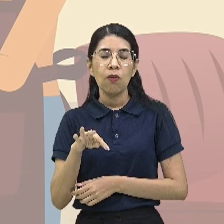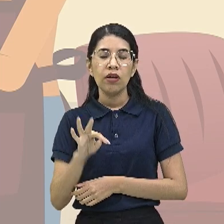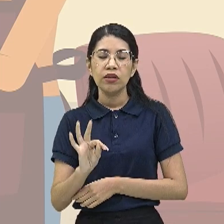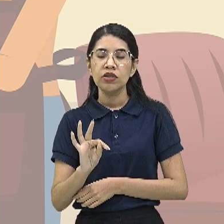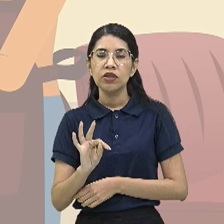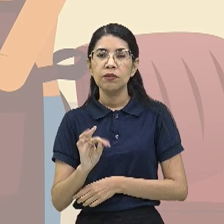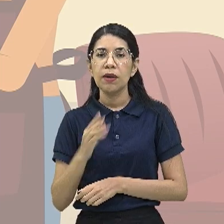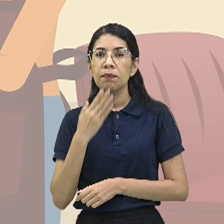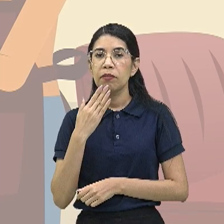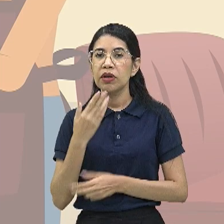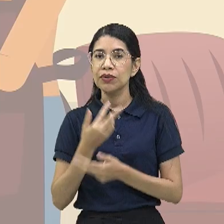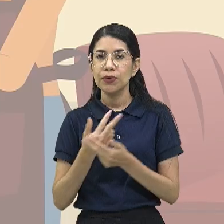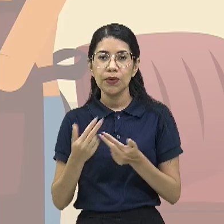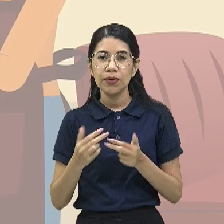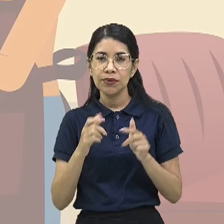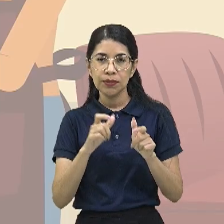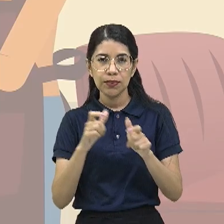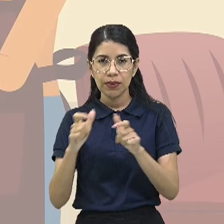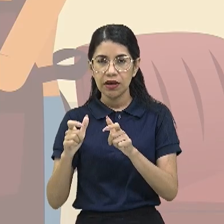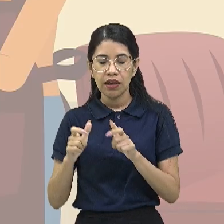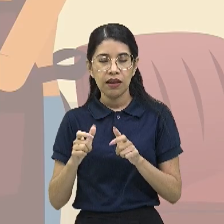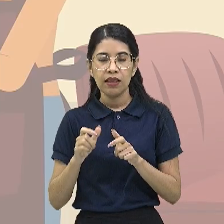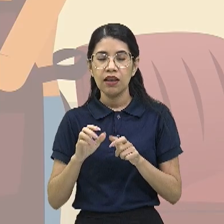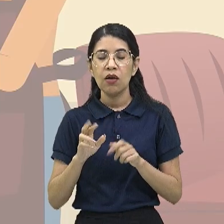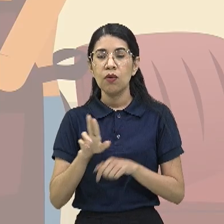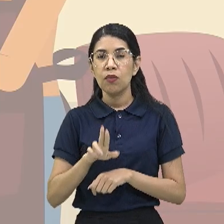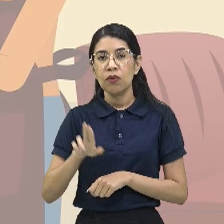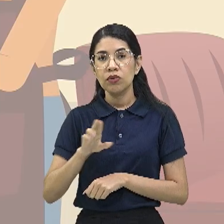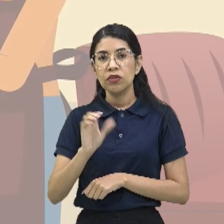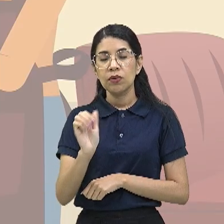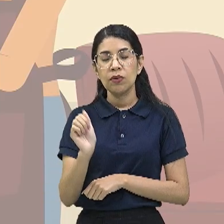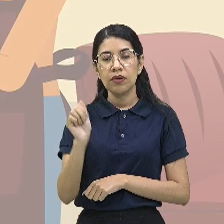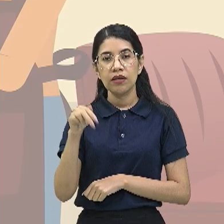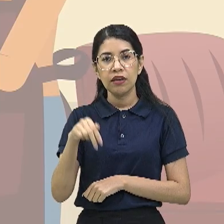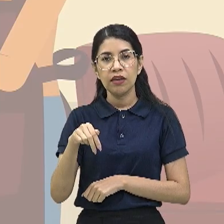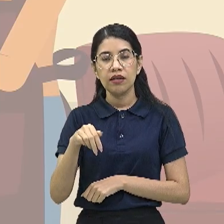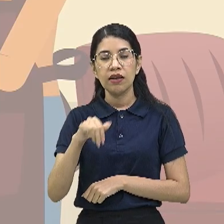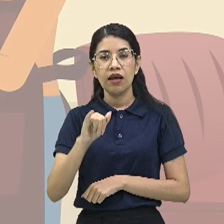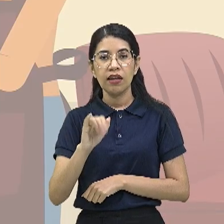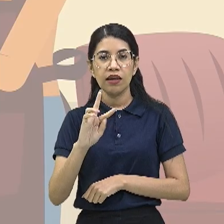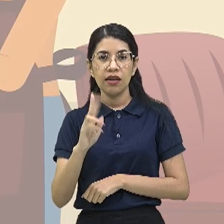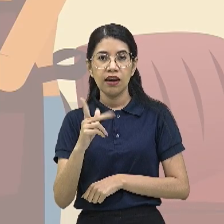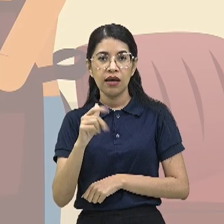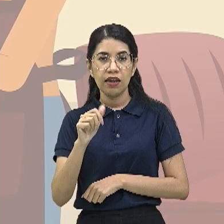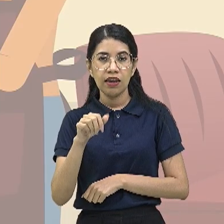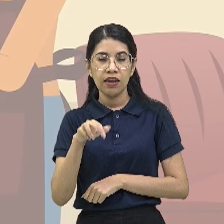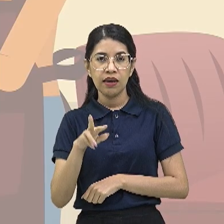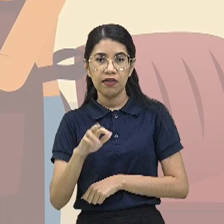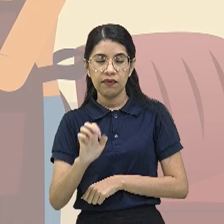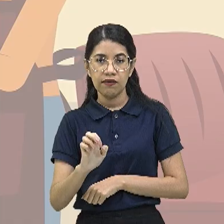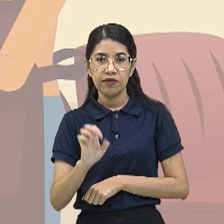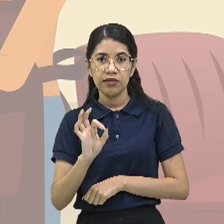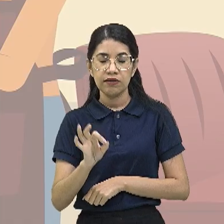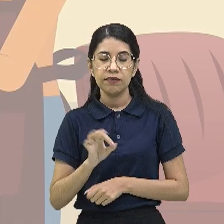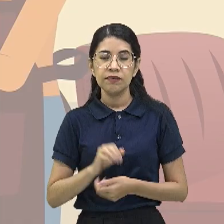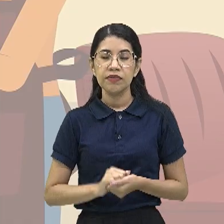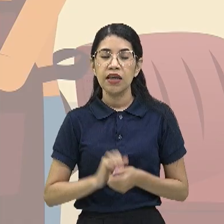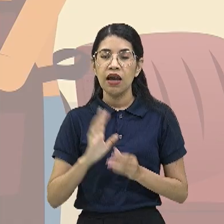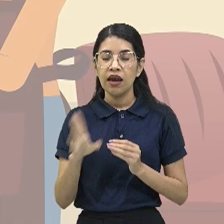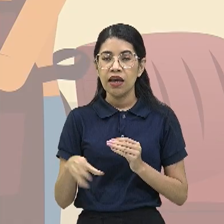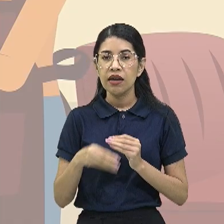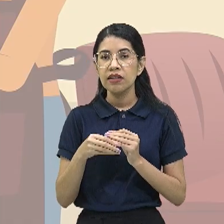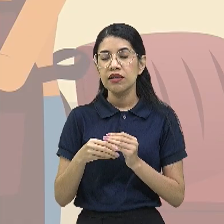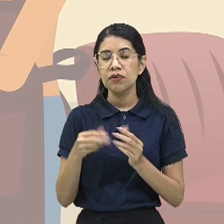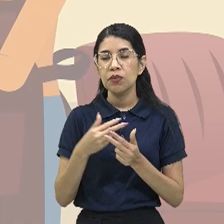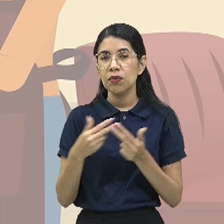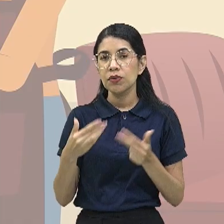lugar. Você vai usar o can I have, certo? Can I have a pepperoni pizza, please? E acrescentem aí o